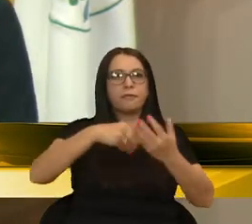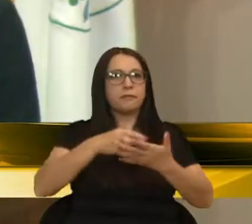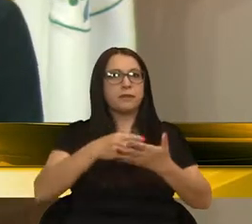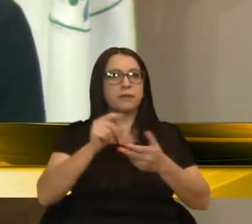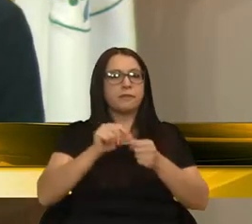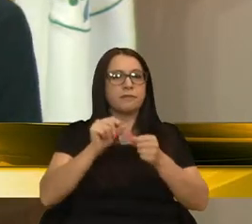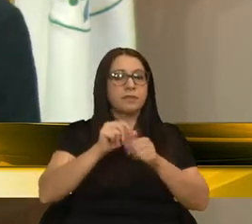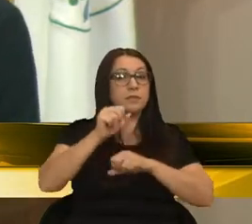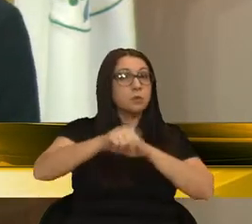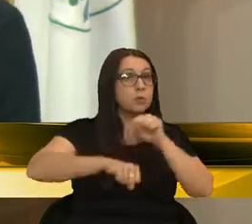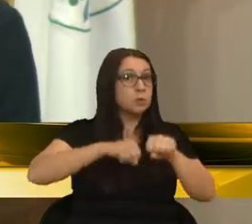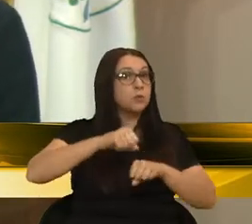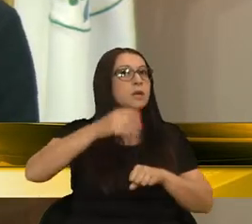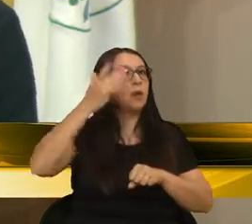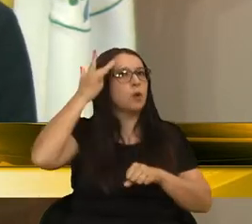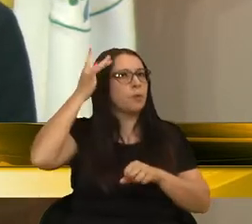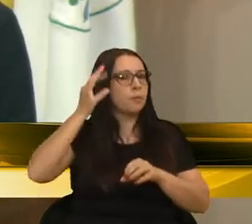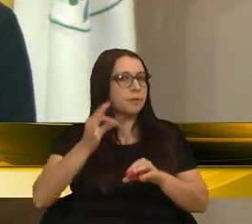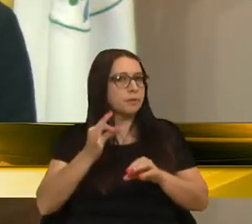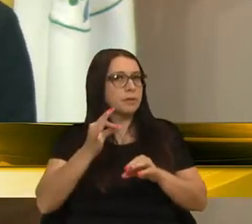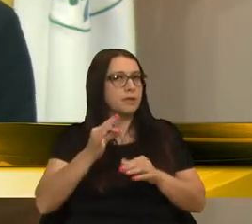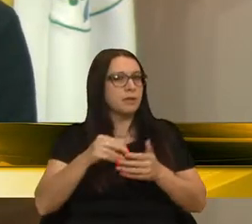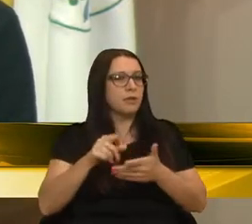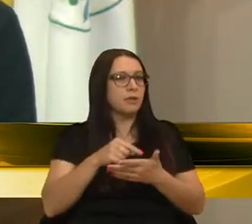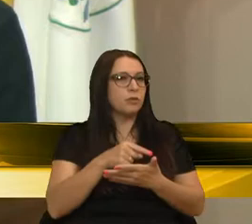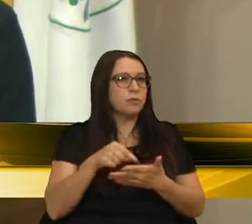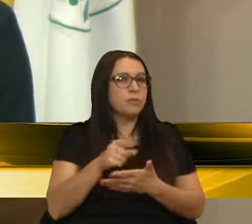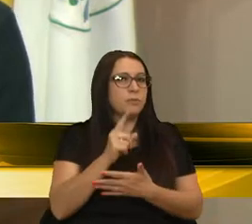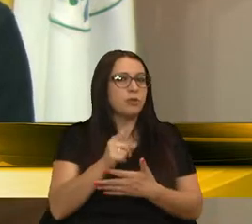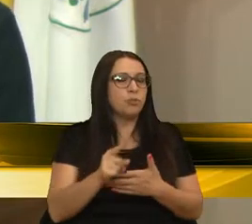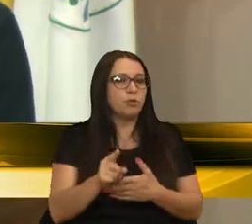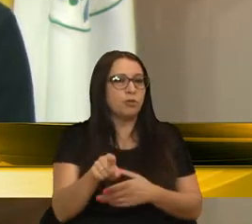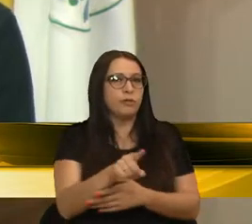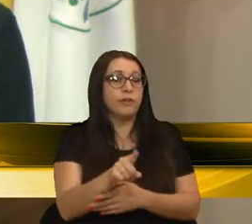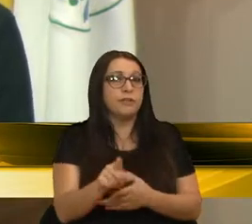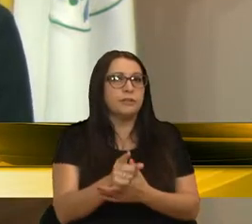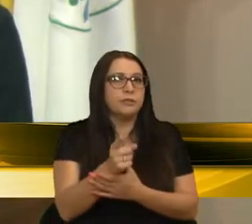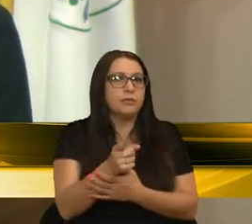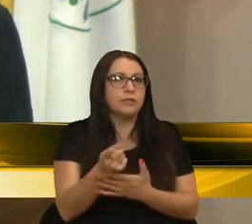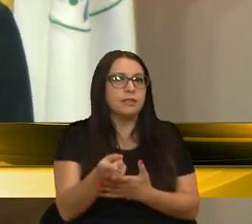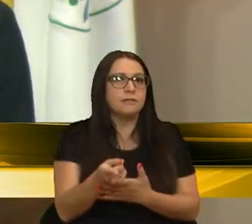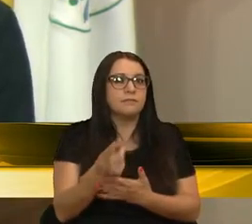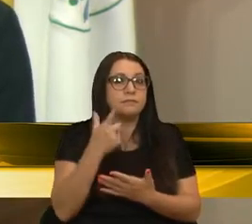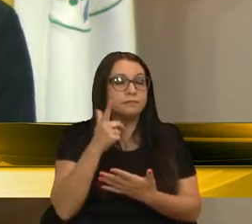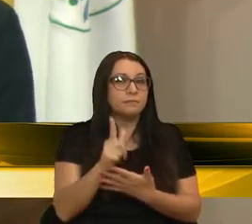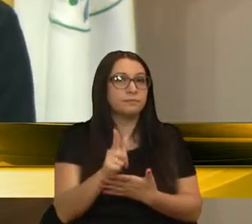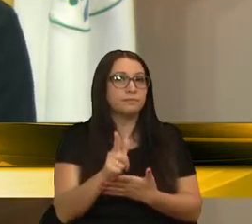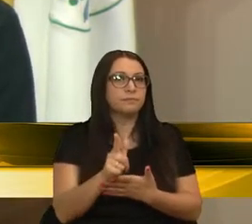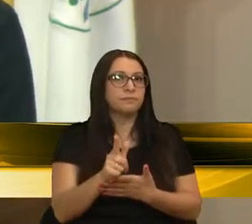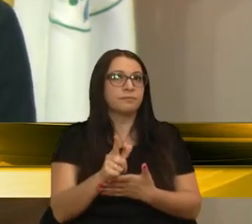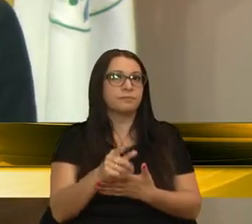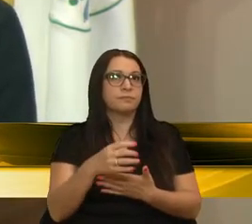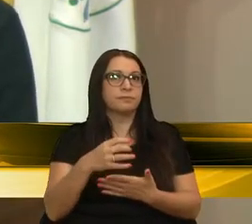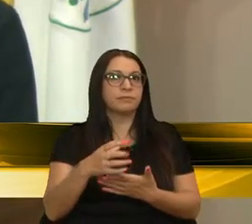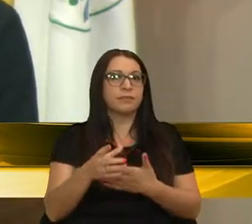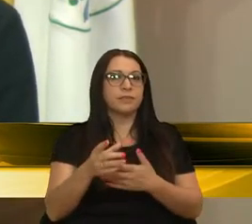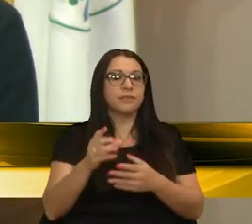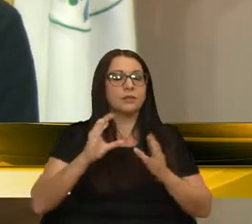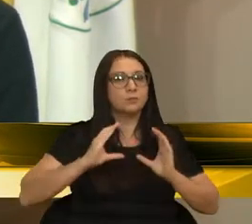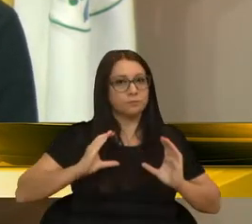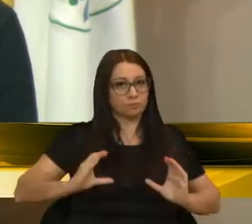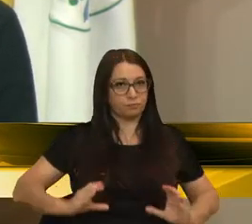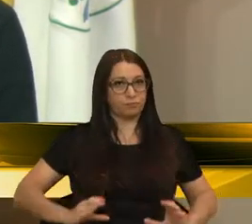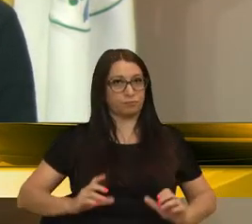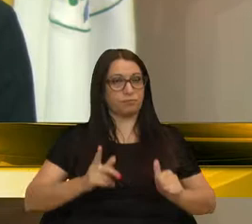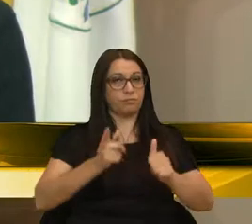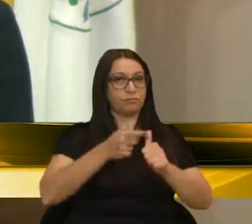fazer com que o ciclista compreendesse seu lugar no trânsito, né, então, técnicas de direção, de que forma, né, se comportar,